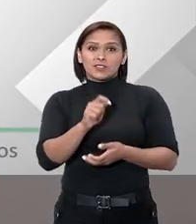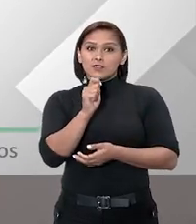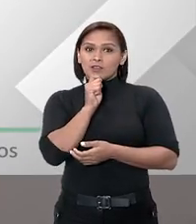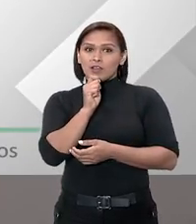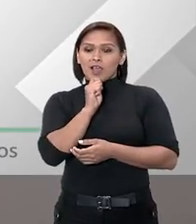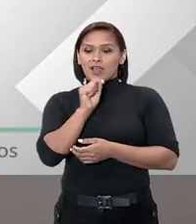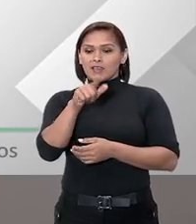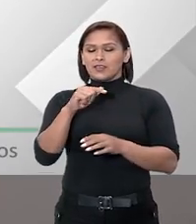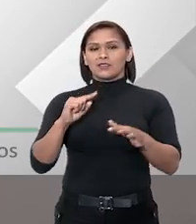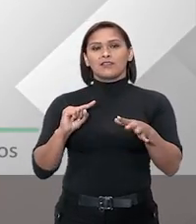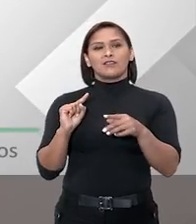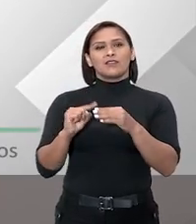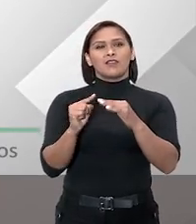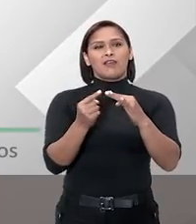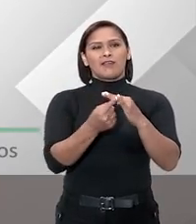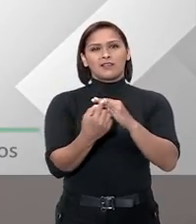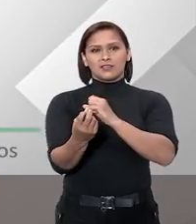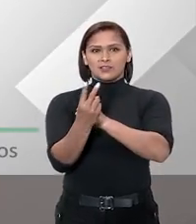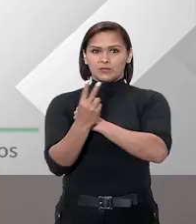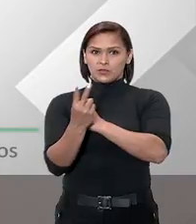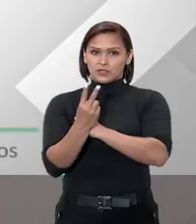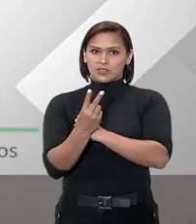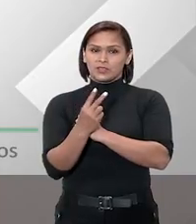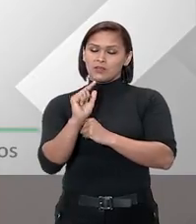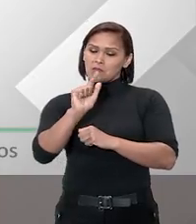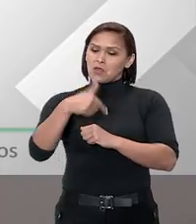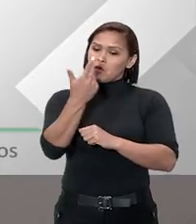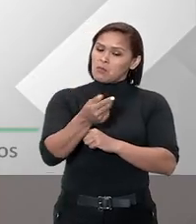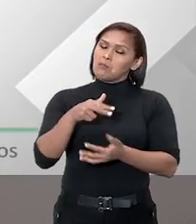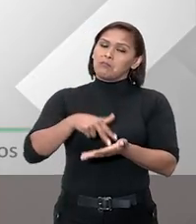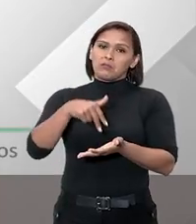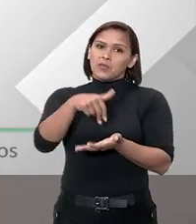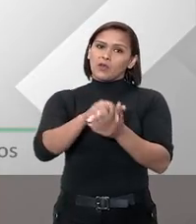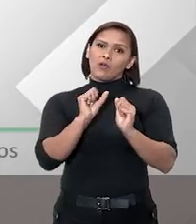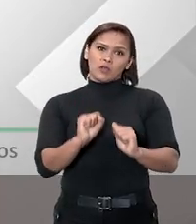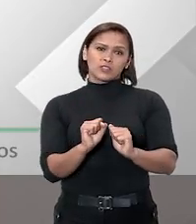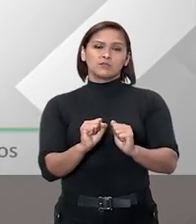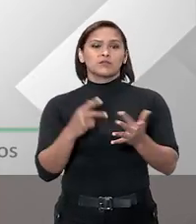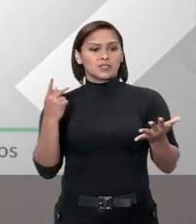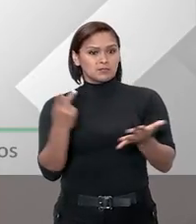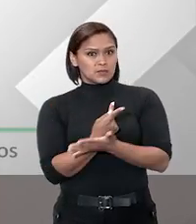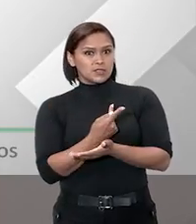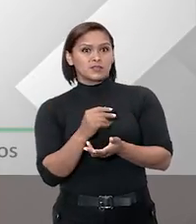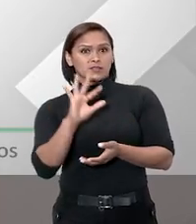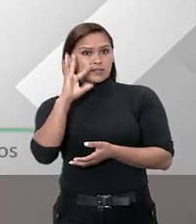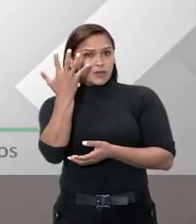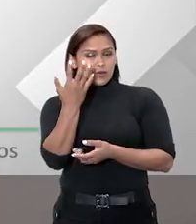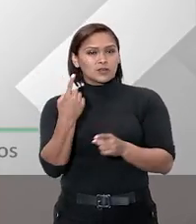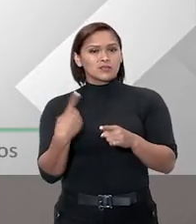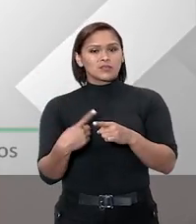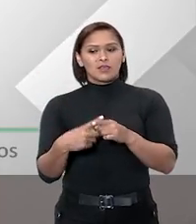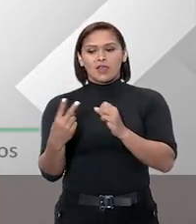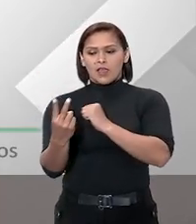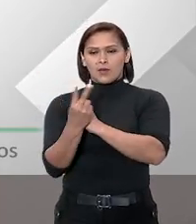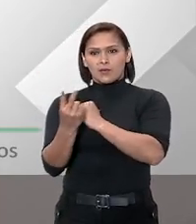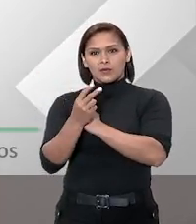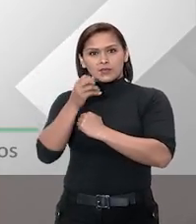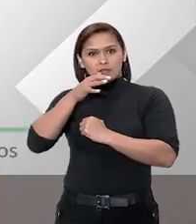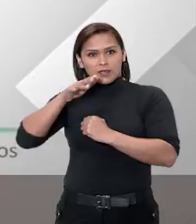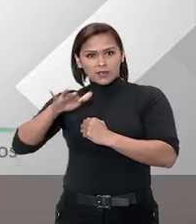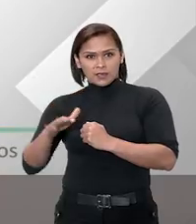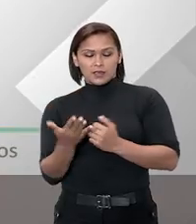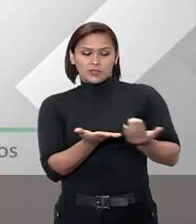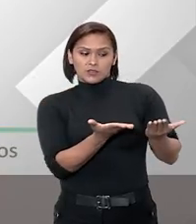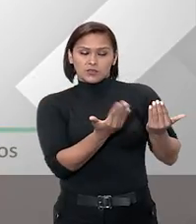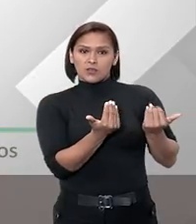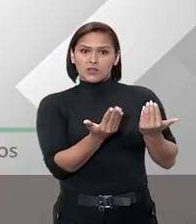ainda da rede de proteção. Talvez é o próximo passo, mas que tem que ser dado, né, para a proteção da nossa criança